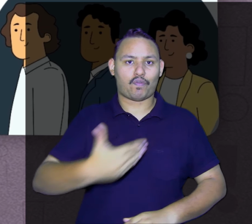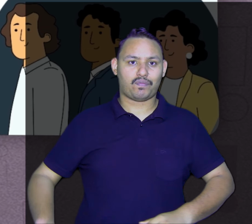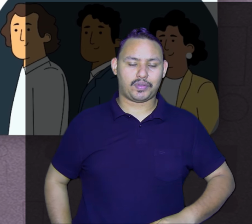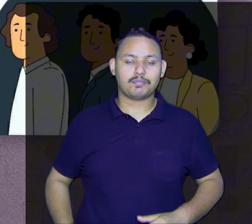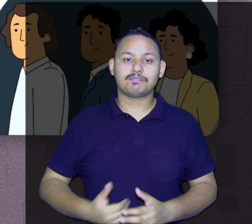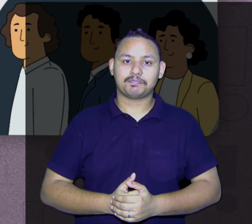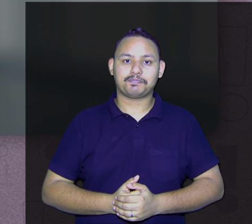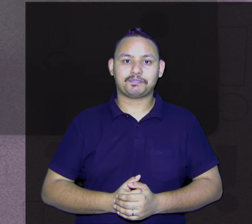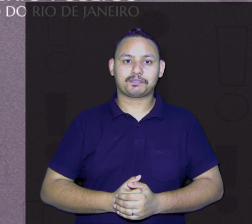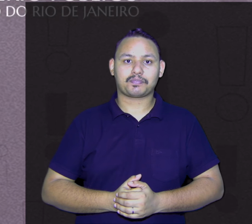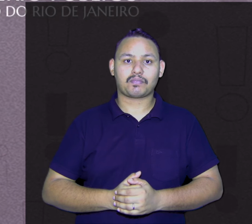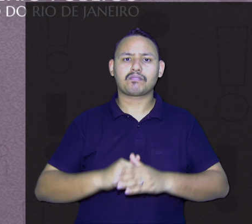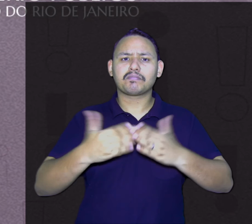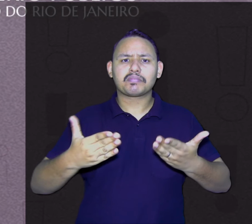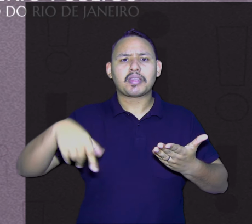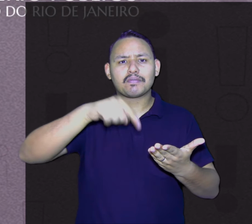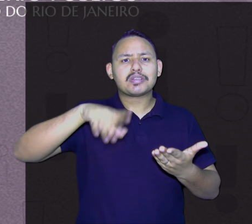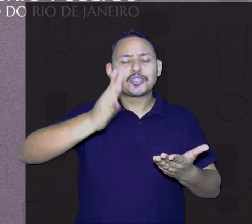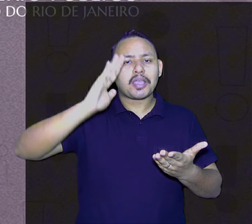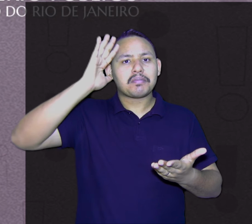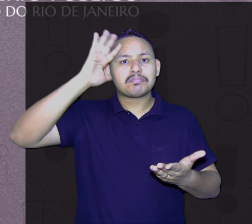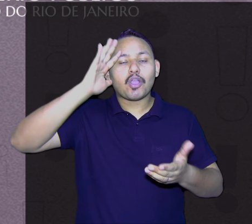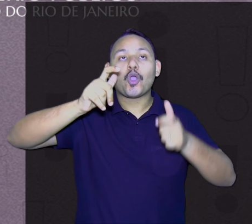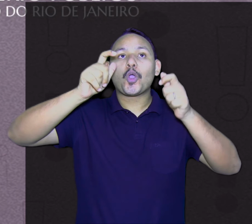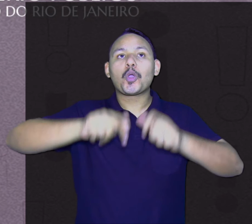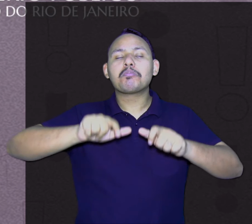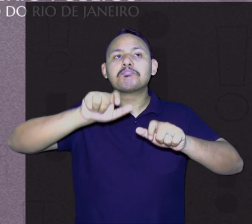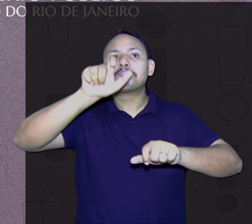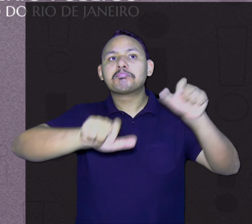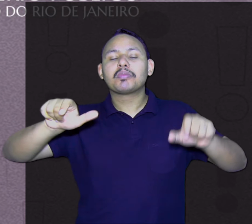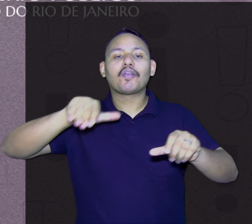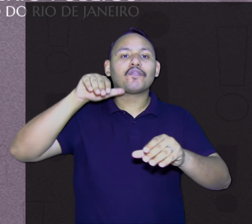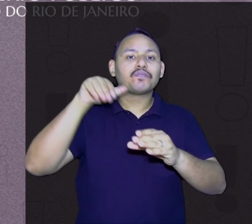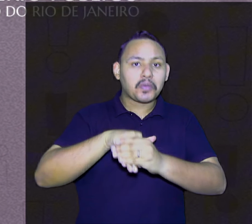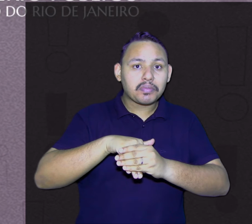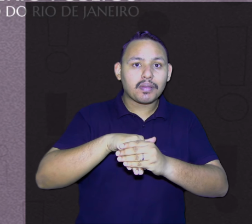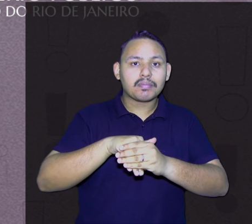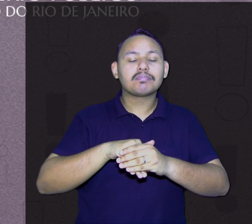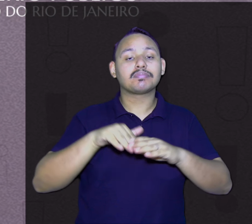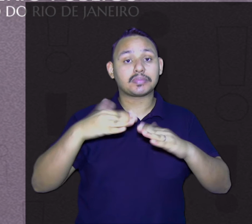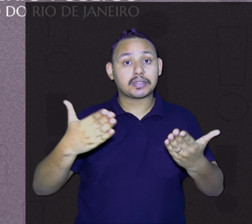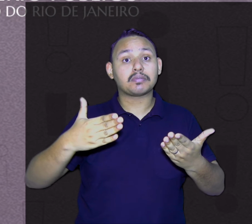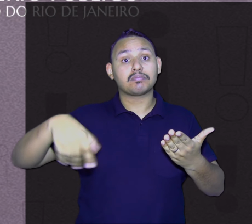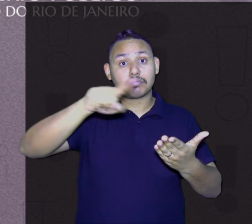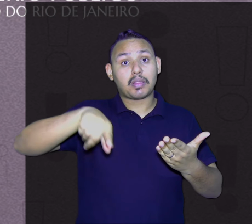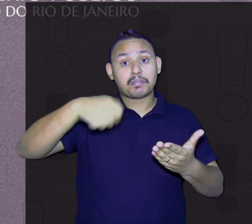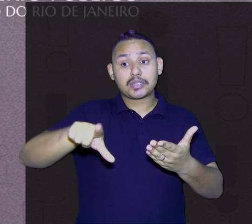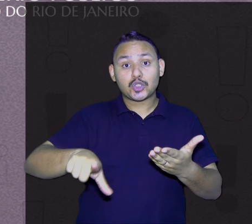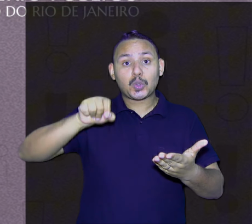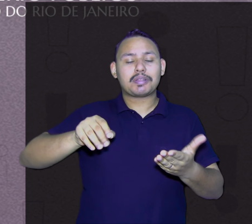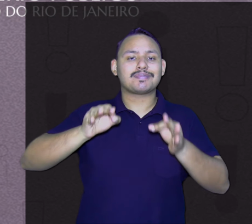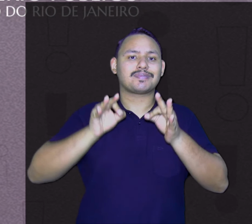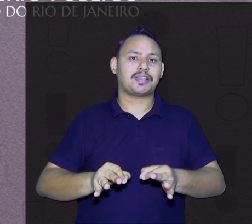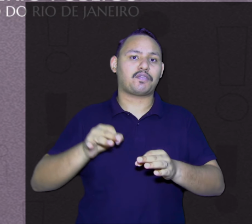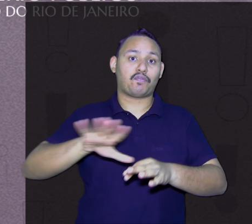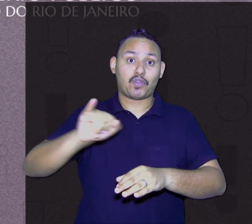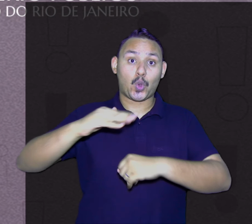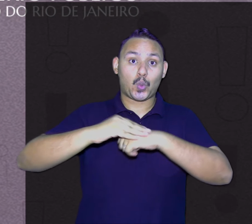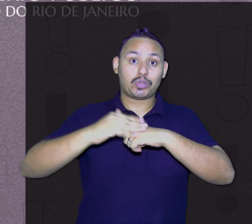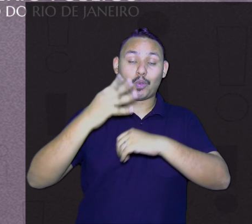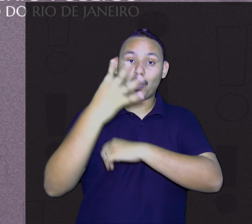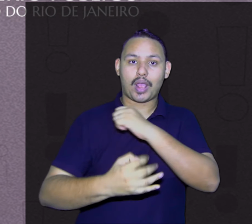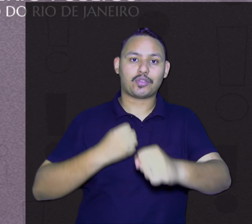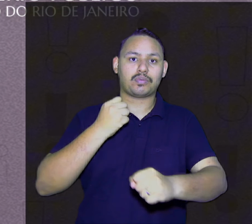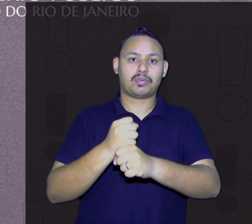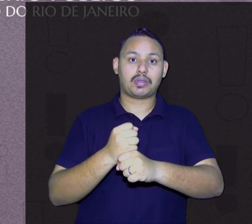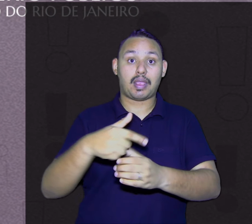do dinheiro público. E aí, já pensou em quem vai votar esse ano? Fique ligado, afinal eles vão cuidar da sua cidade pelos